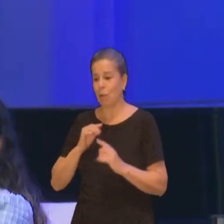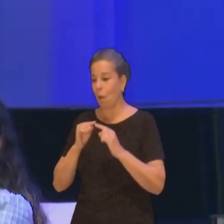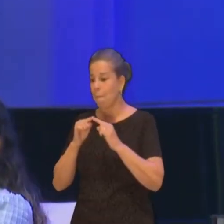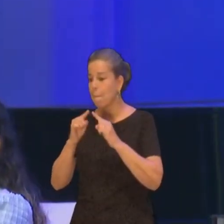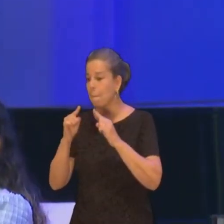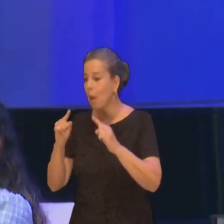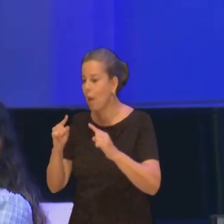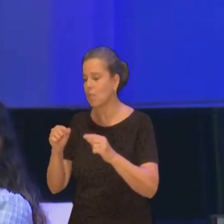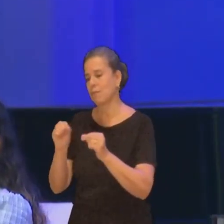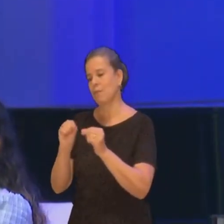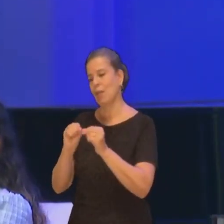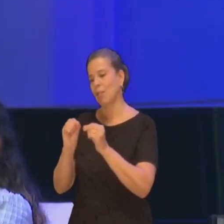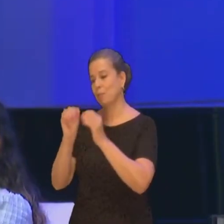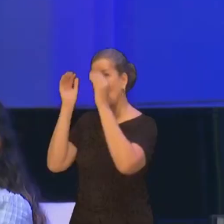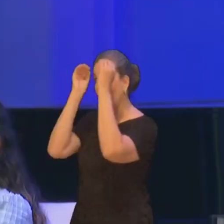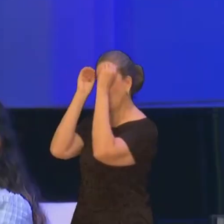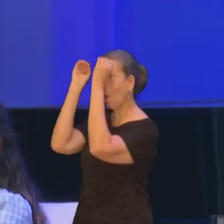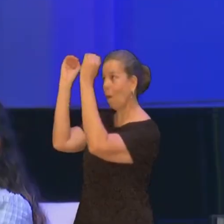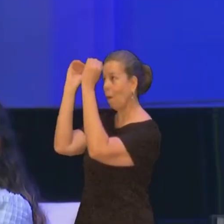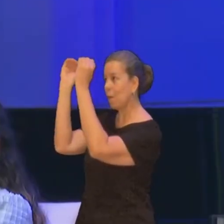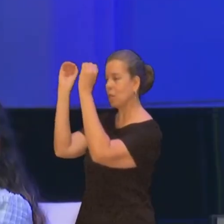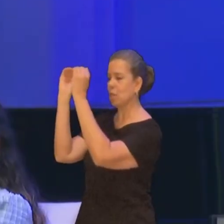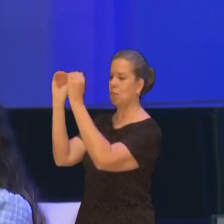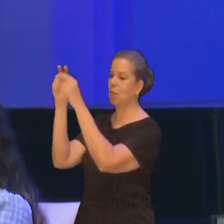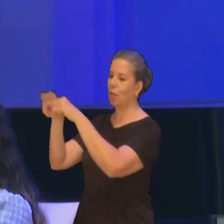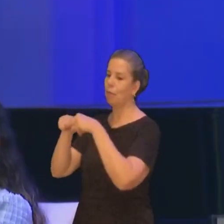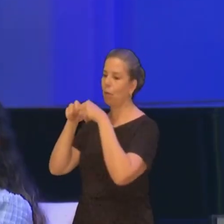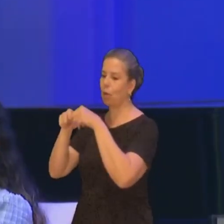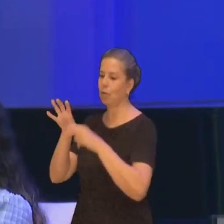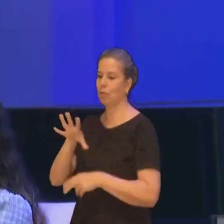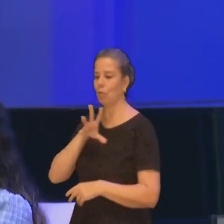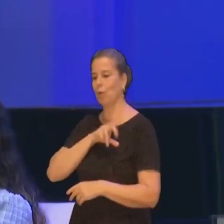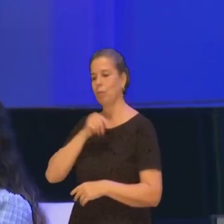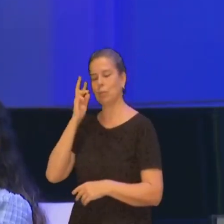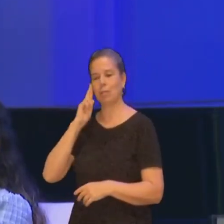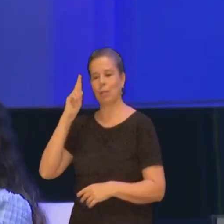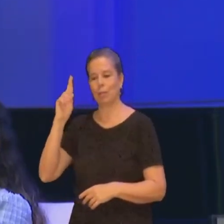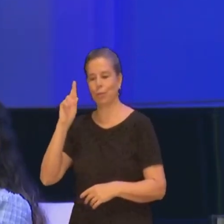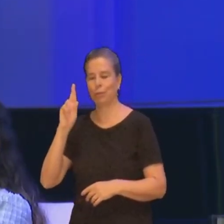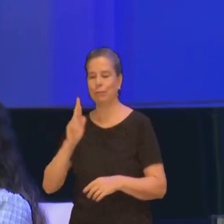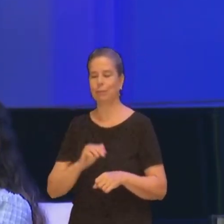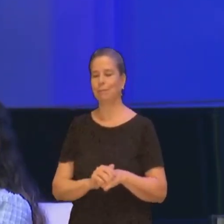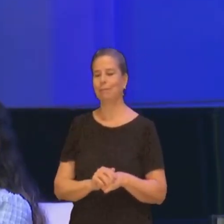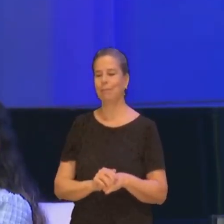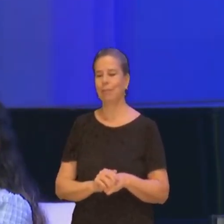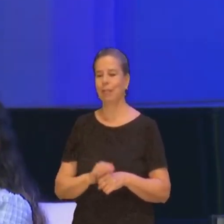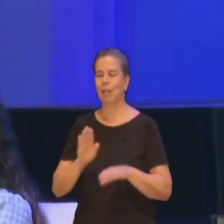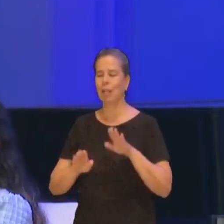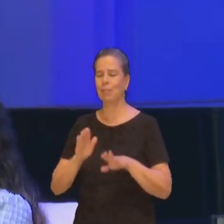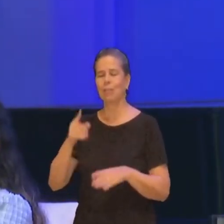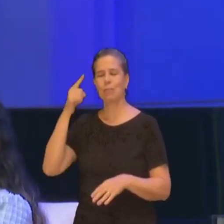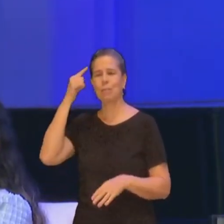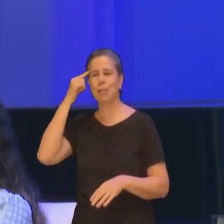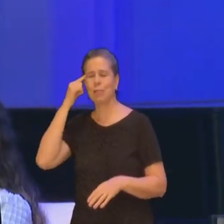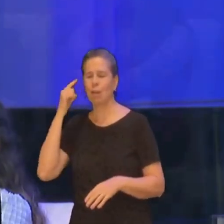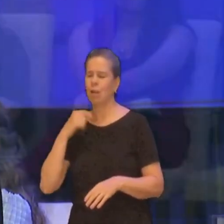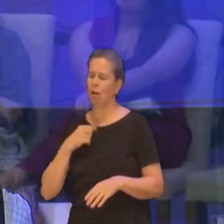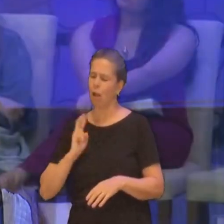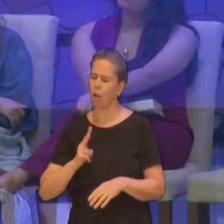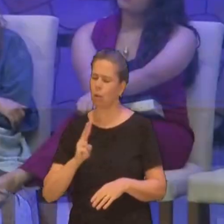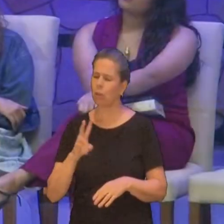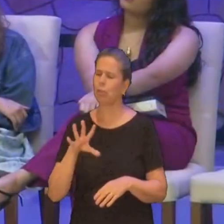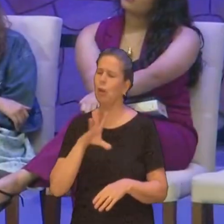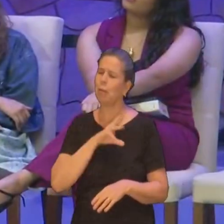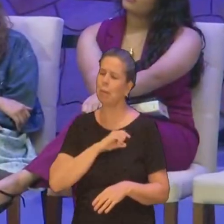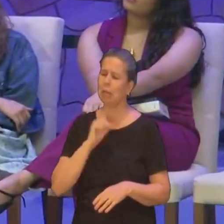para obedecer o Senhor. E nós fazemos por amor ao Senhor. Mas muitas vezes nós vamos pensar assim: eu continuo amando essa pessoa, ela